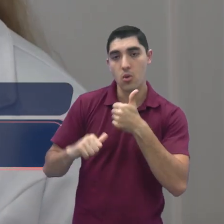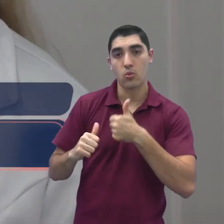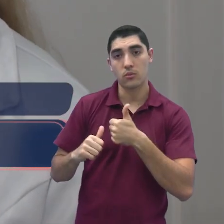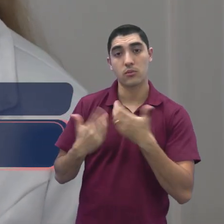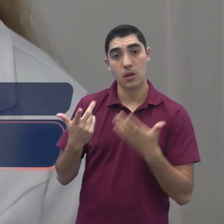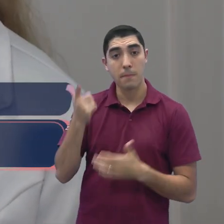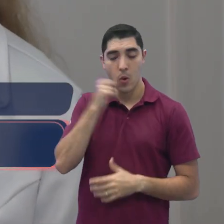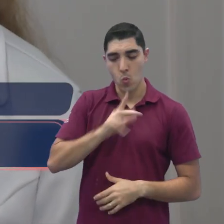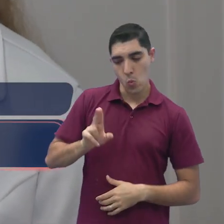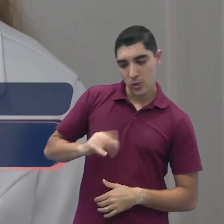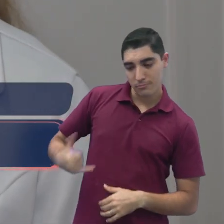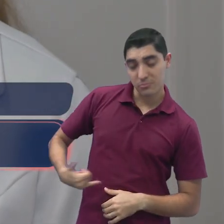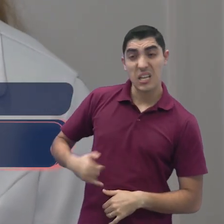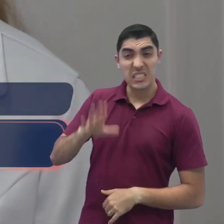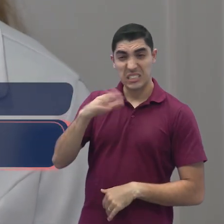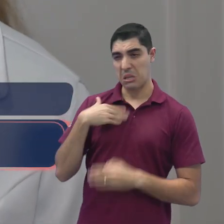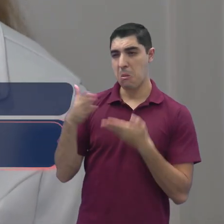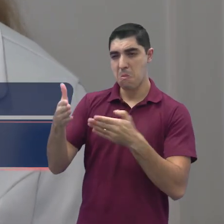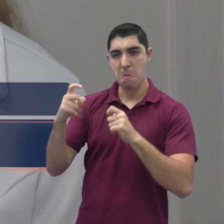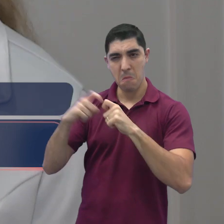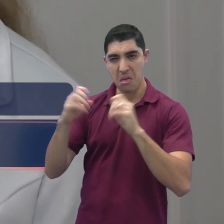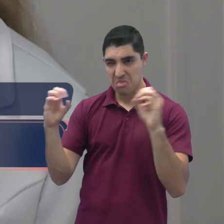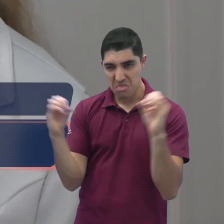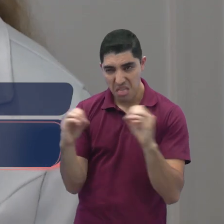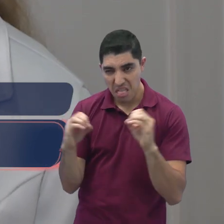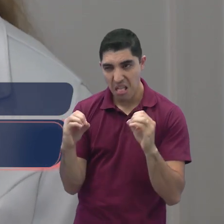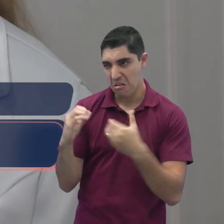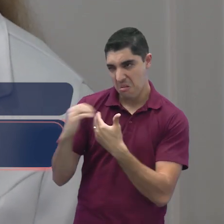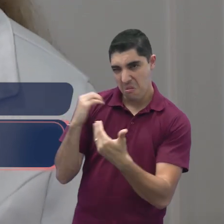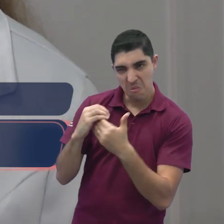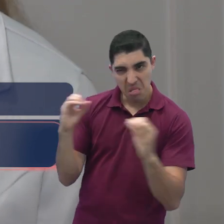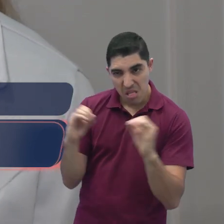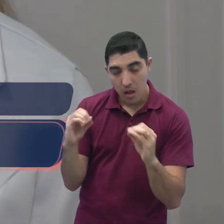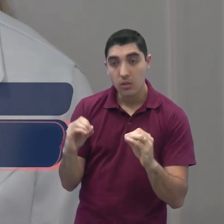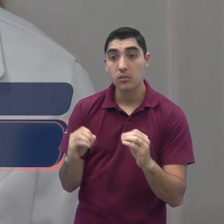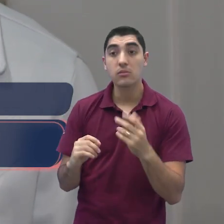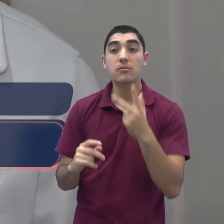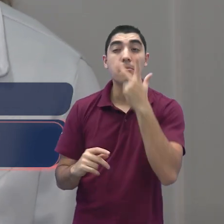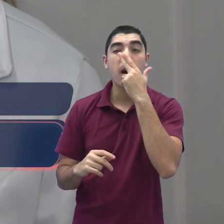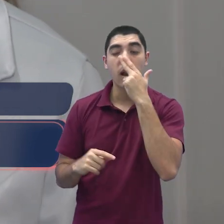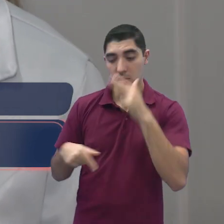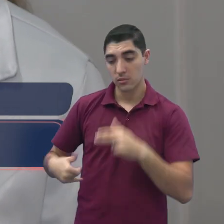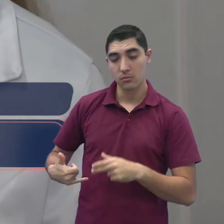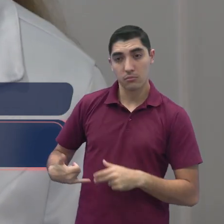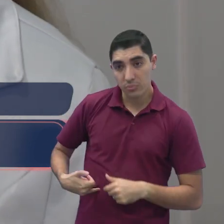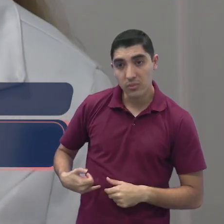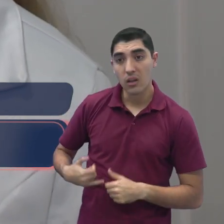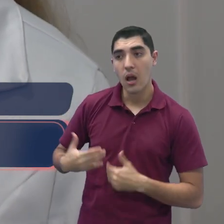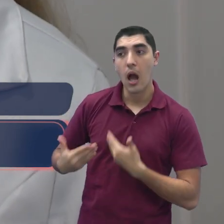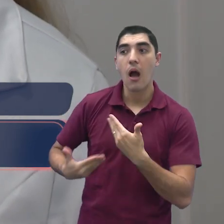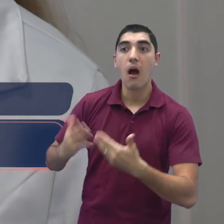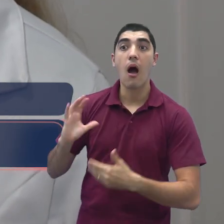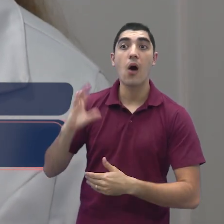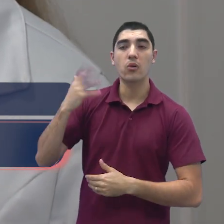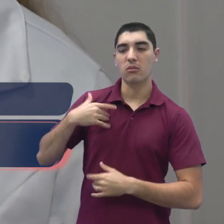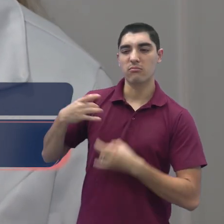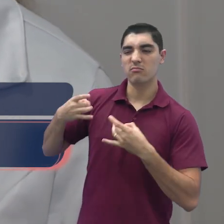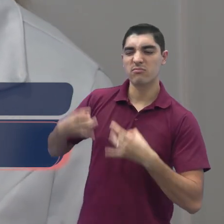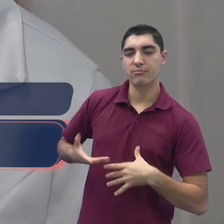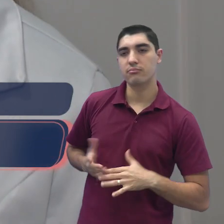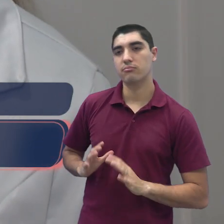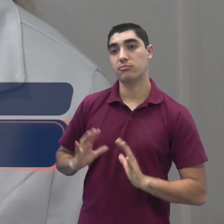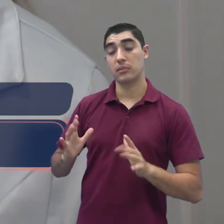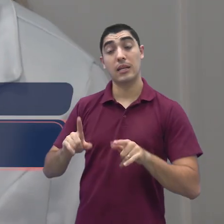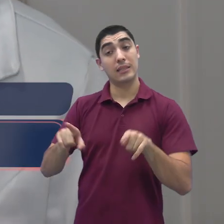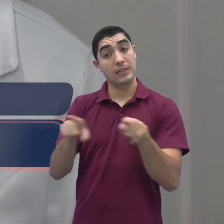fazer para ela conseguir usar. Então, às vezes, usar sem médico, sem orientação, pode gerar um abandono da medicação em